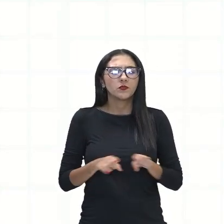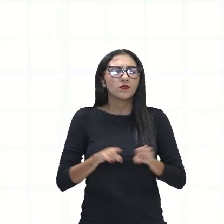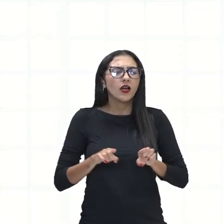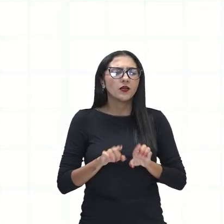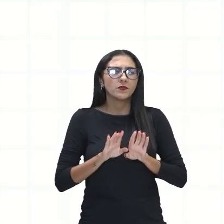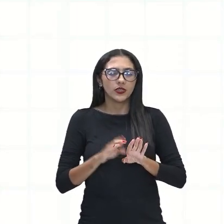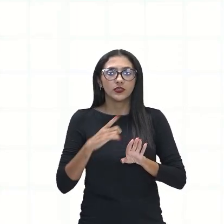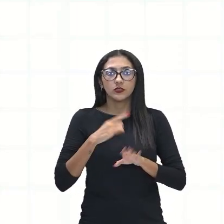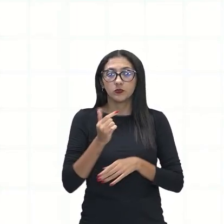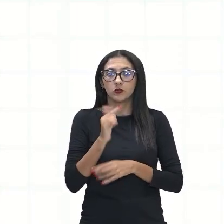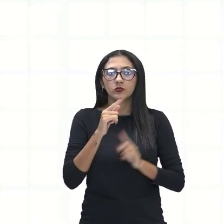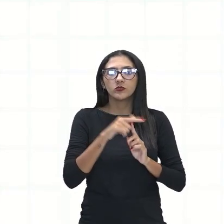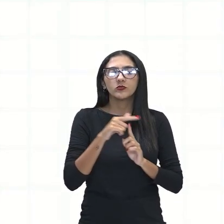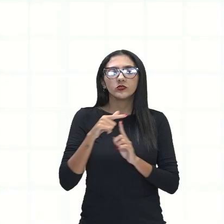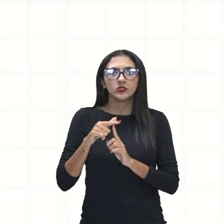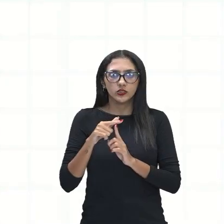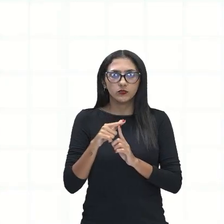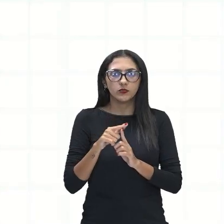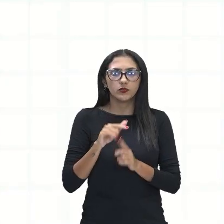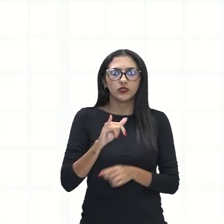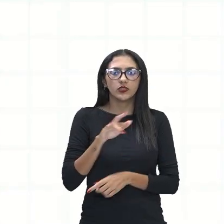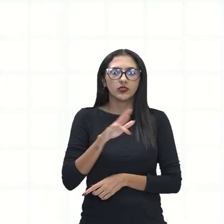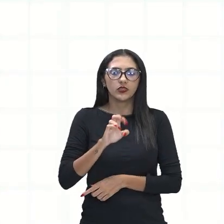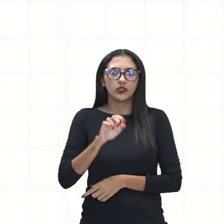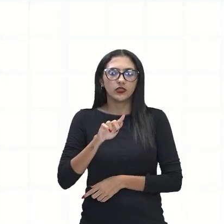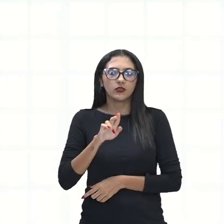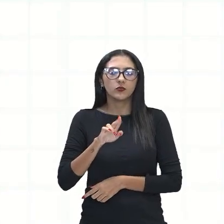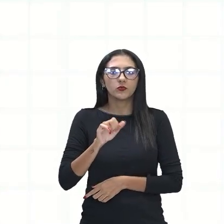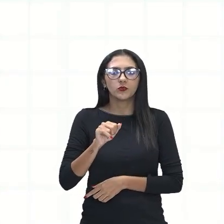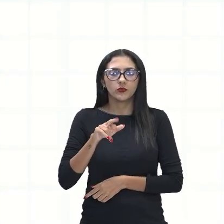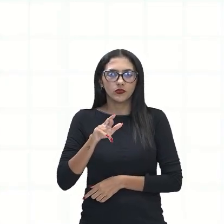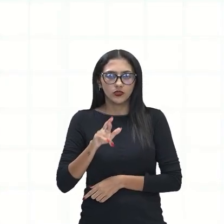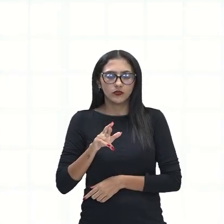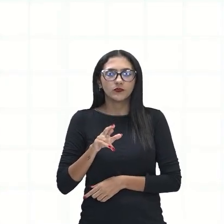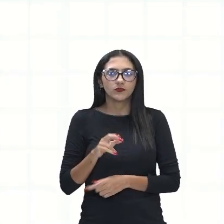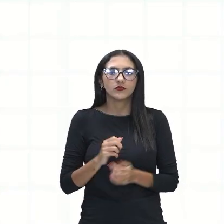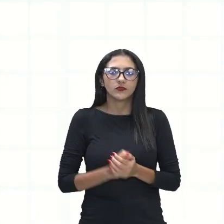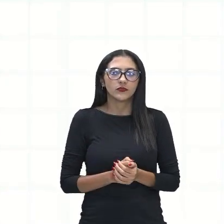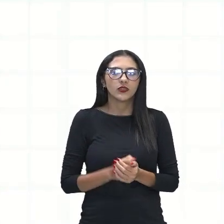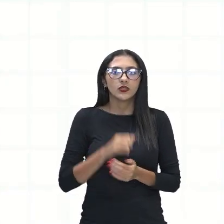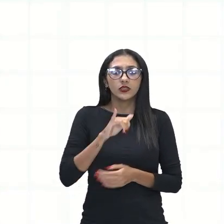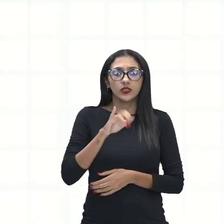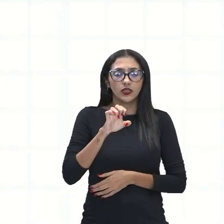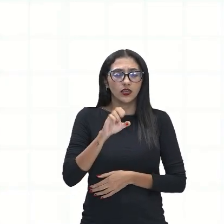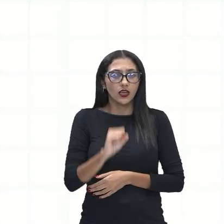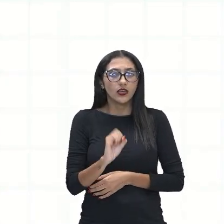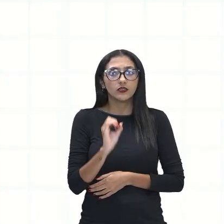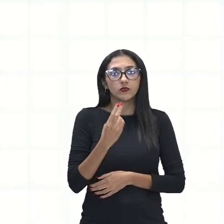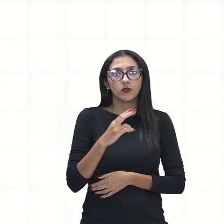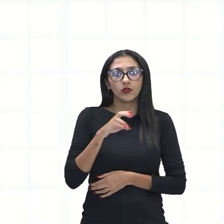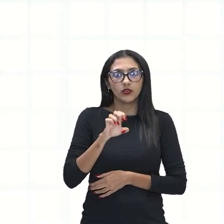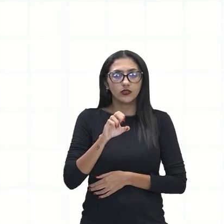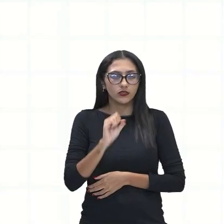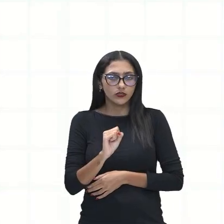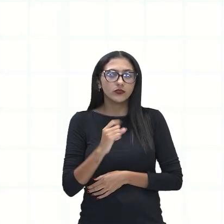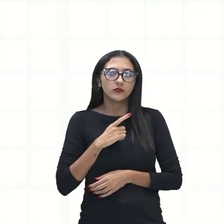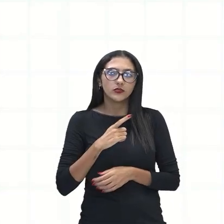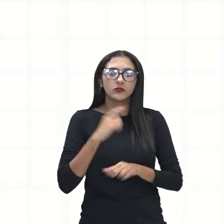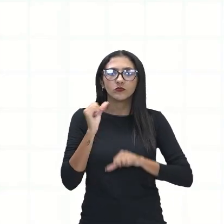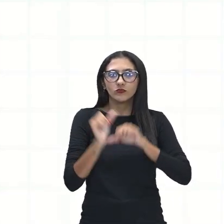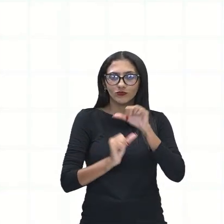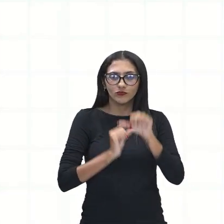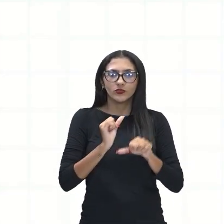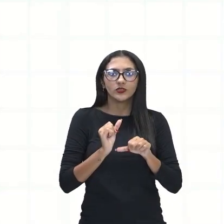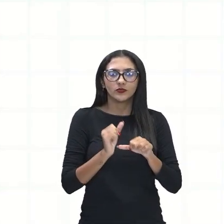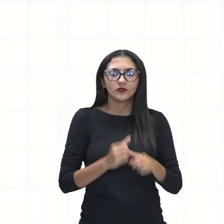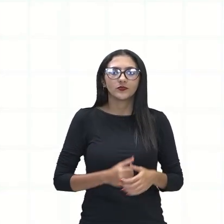o S e S no finalzinho para ser transformado para o plural, ok? Então, qual